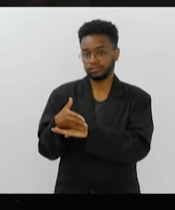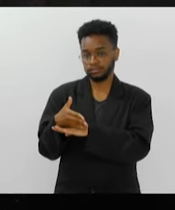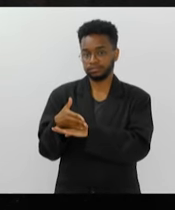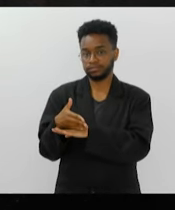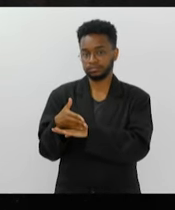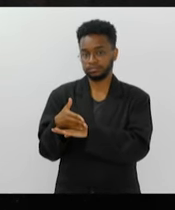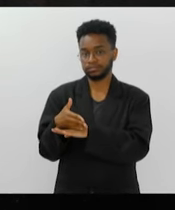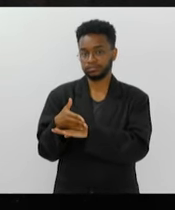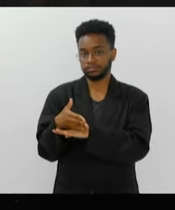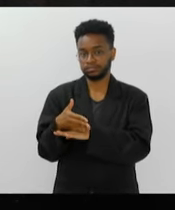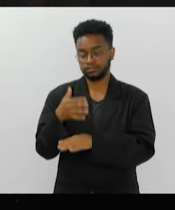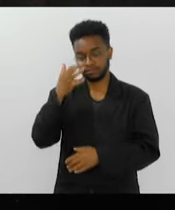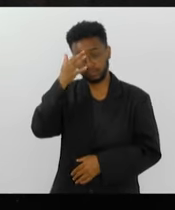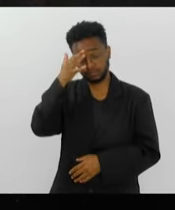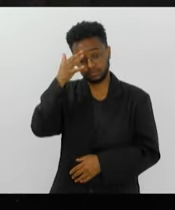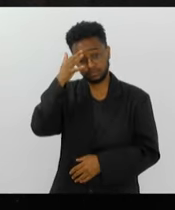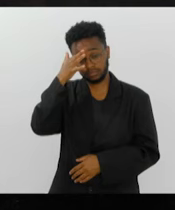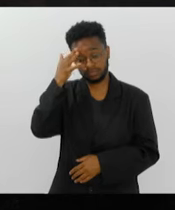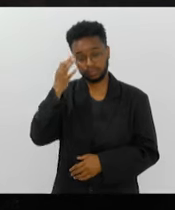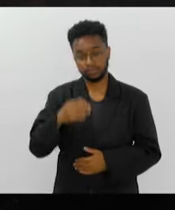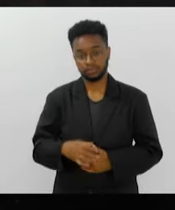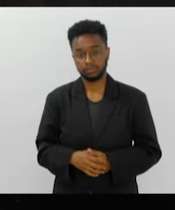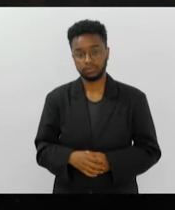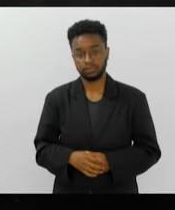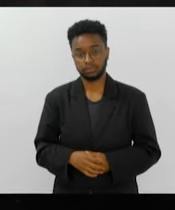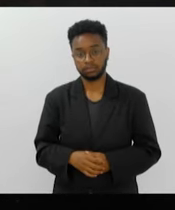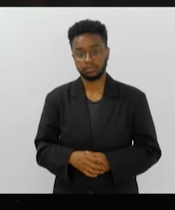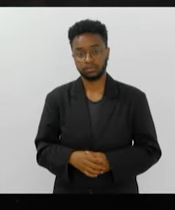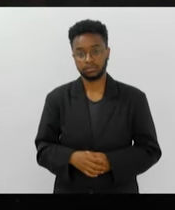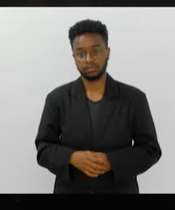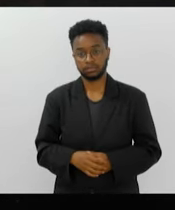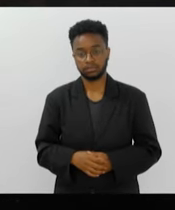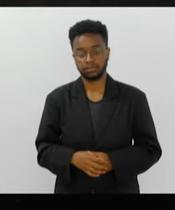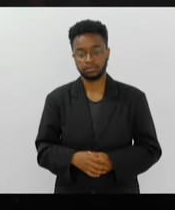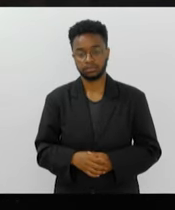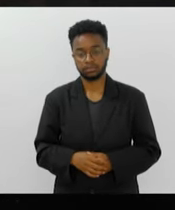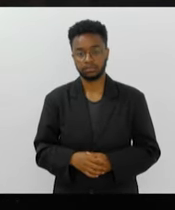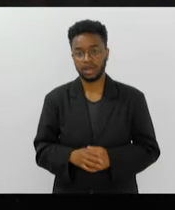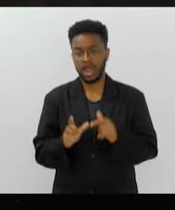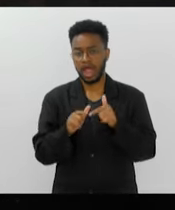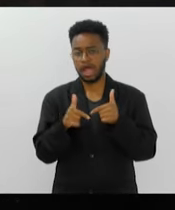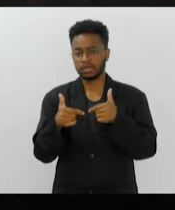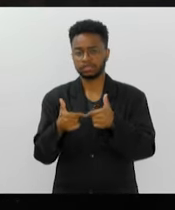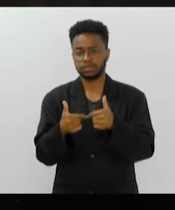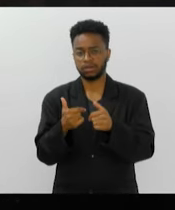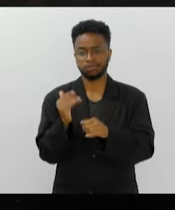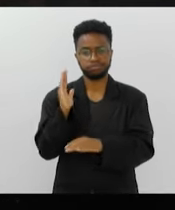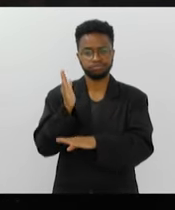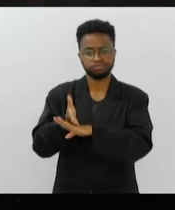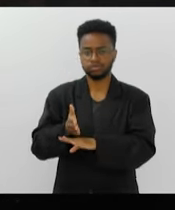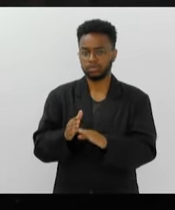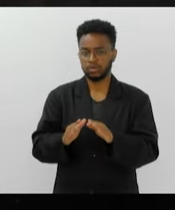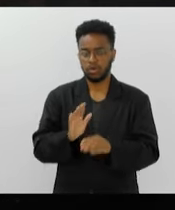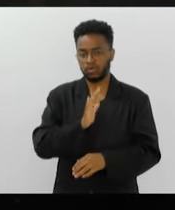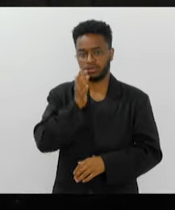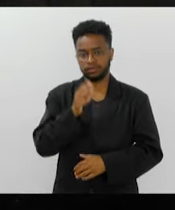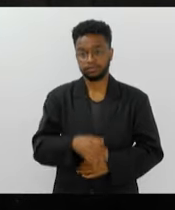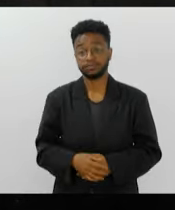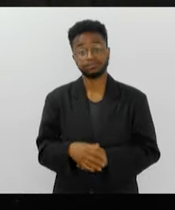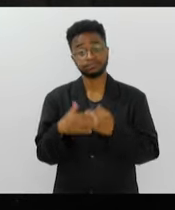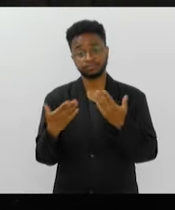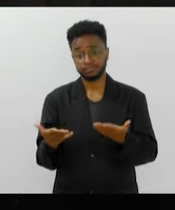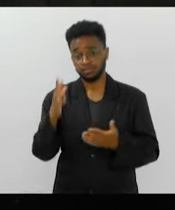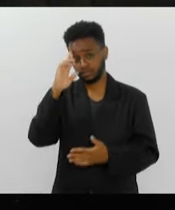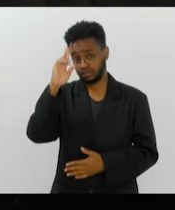presente em investidas bélicas então senhora Presidente isso é o